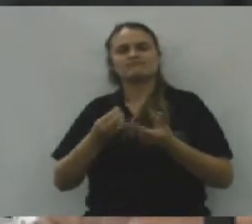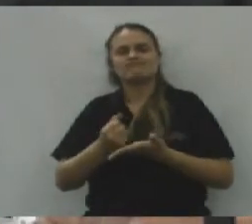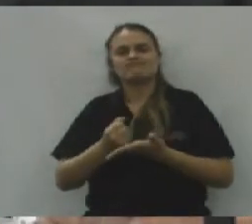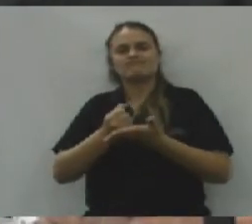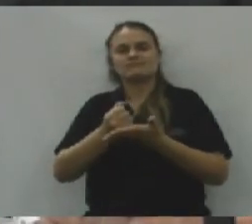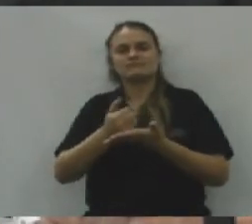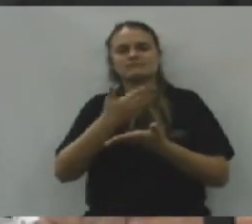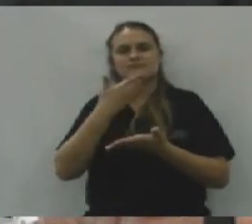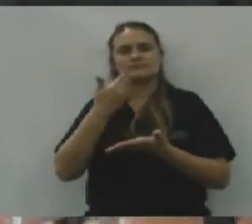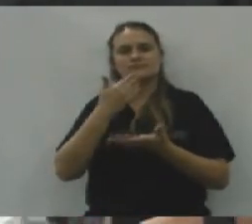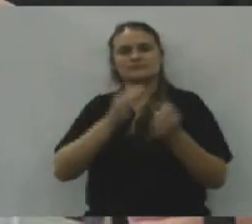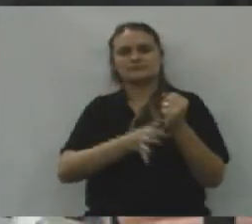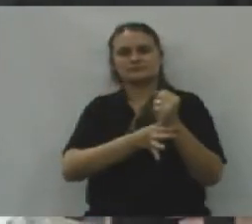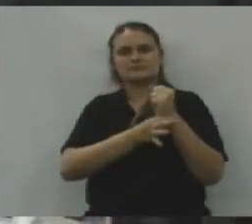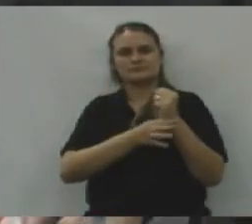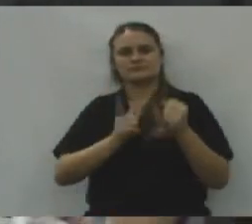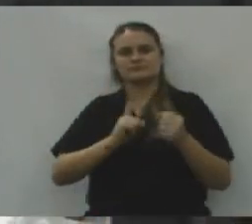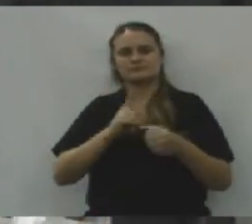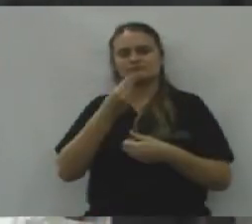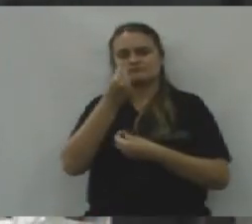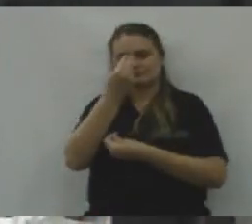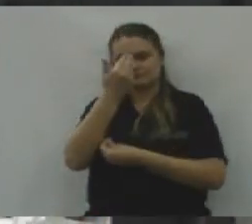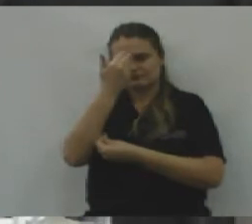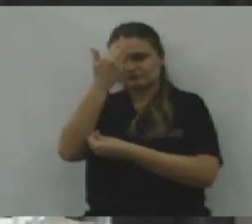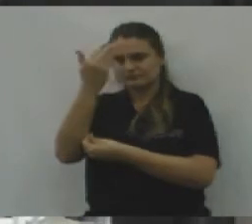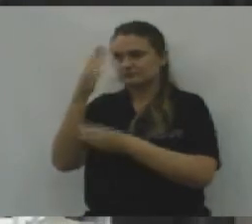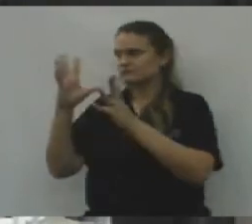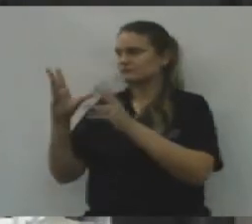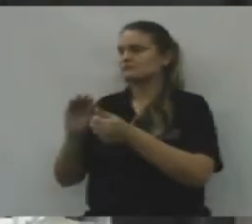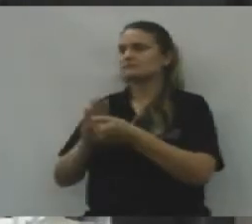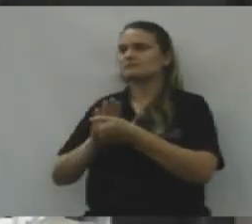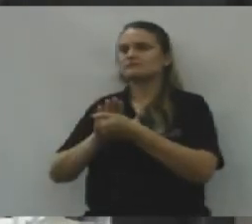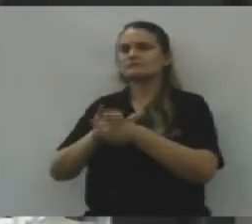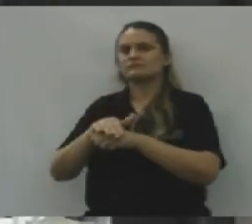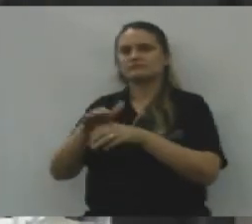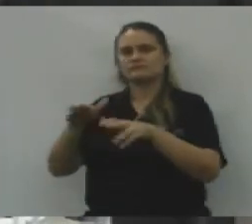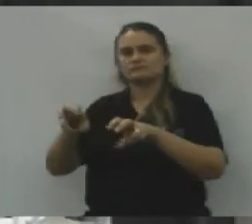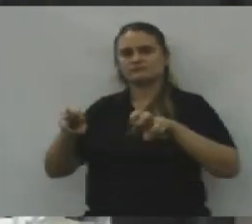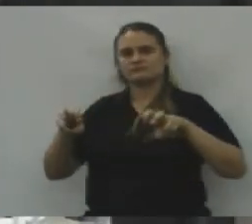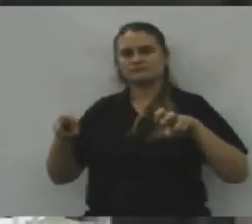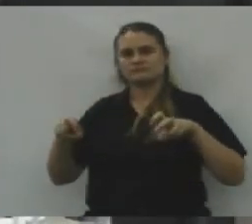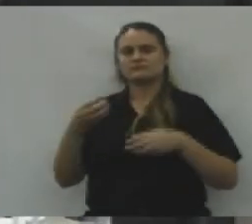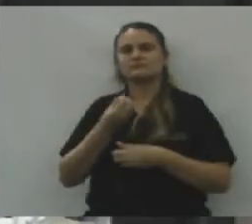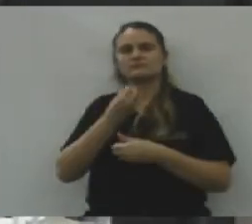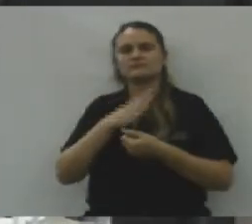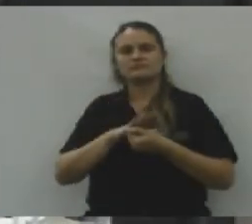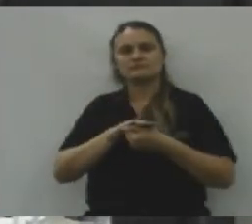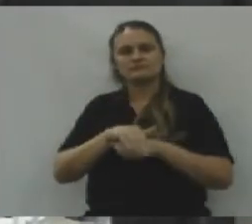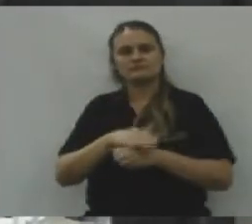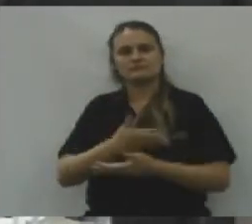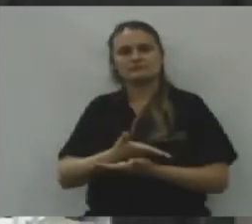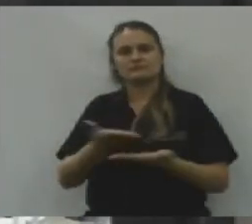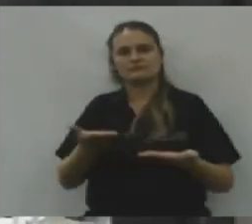Então, agradeço a todos nessa noite que vieram participar da reunião. Uma boa noite a